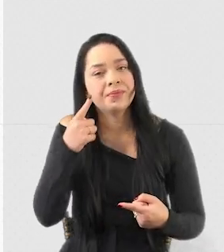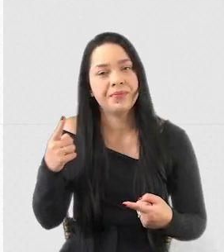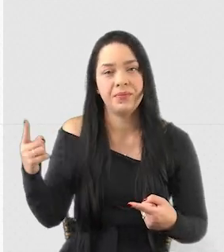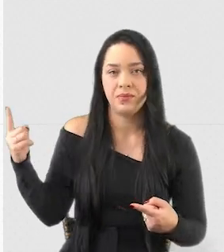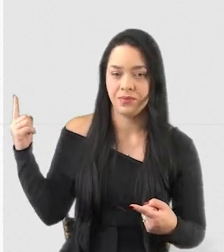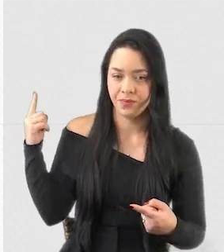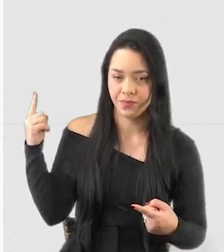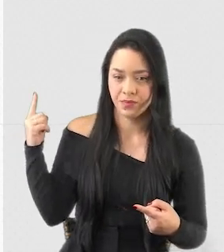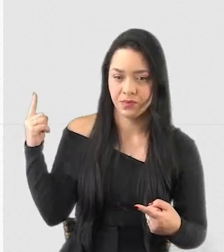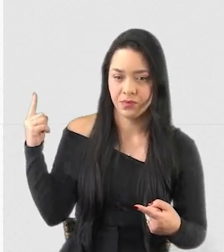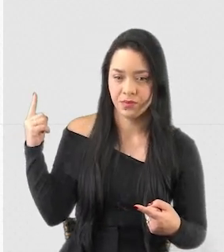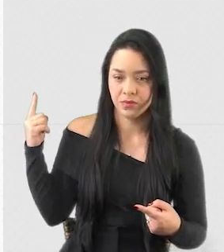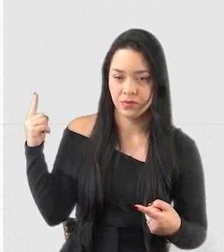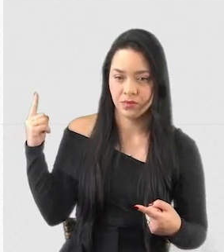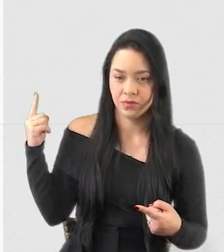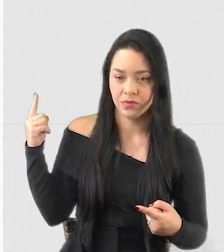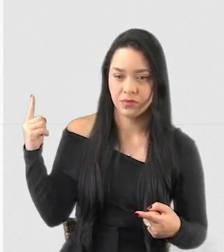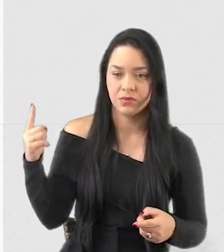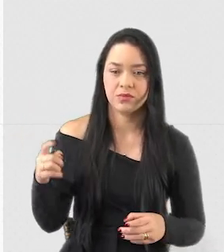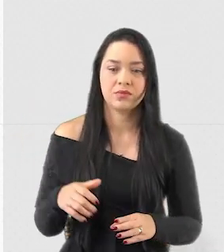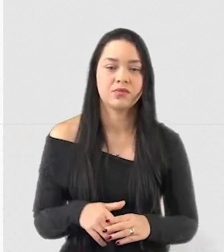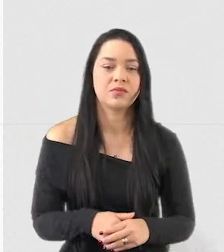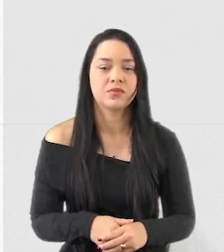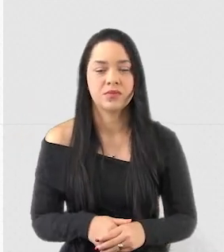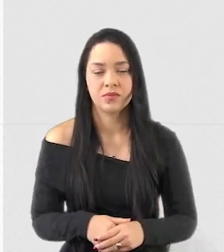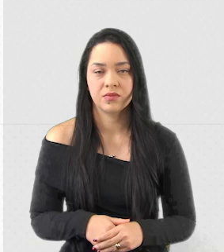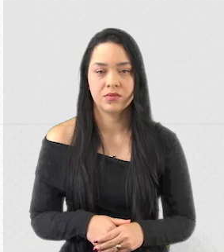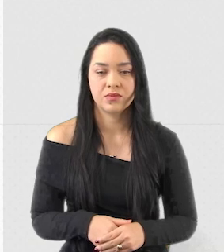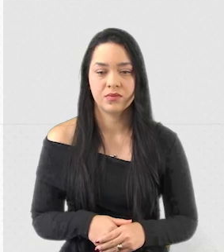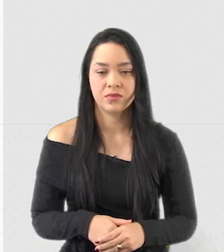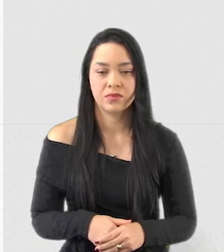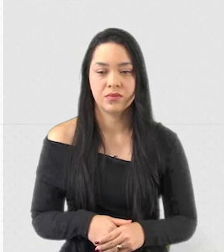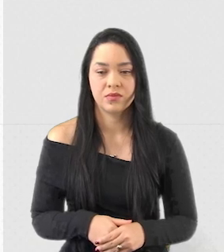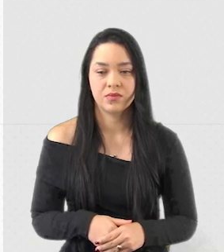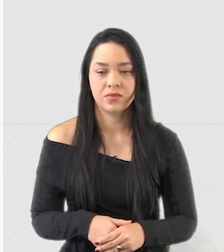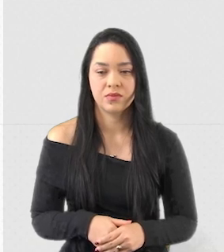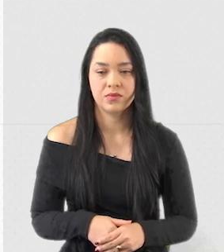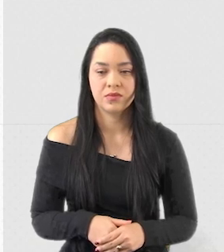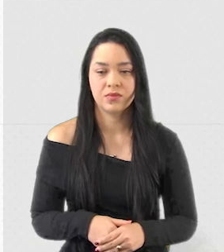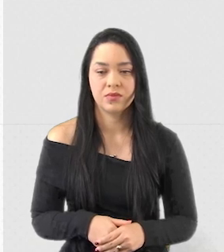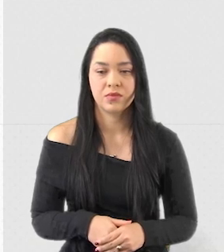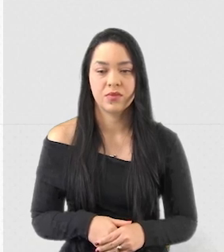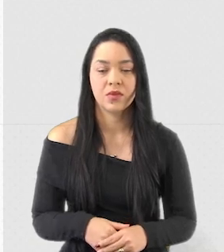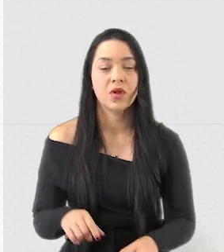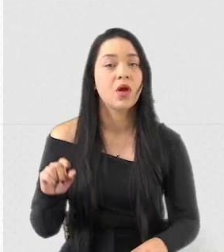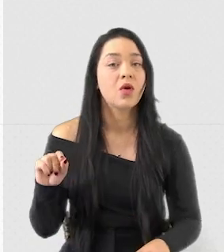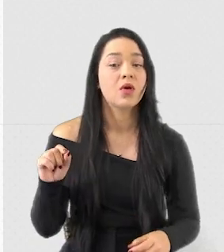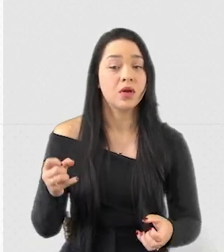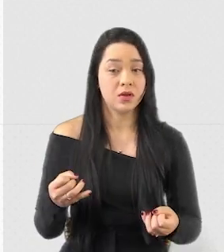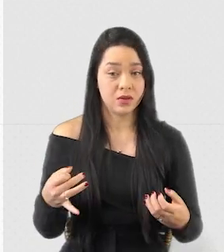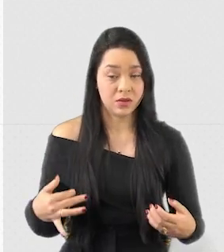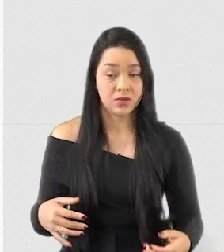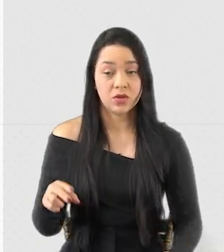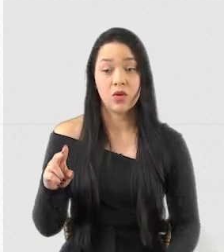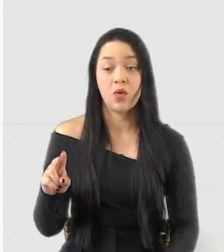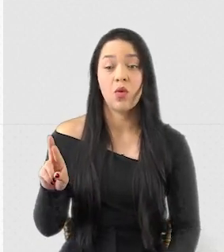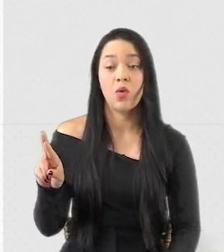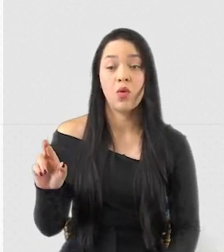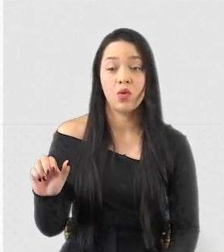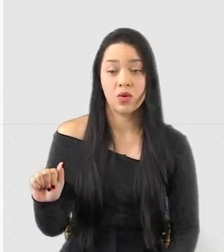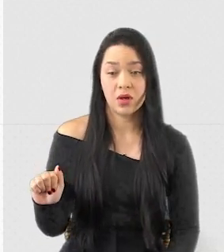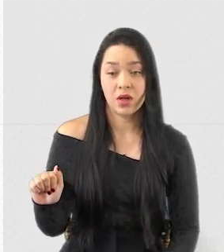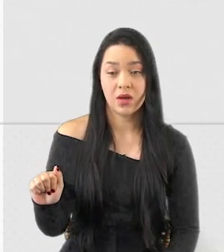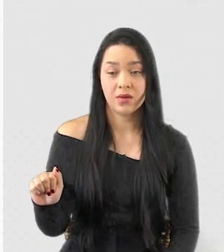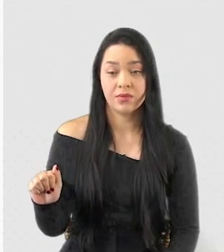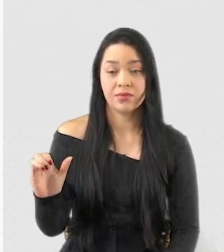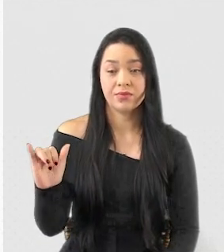citosina, guanina. Aí pode ter a uracila ou a timina. Quando a gente fala de uracila, pessoal, a